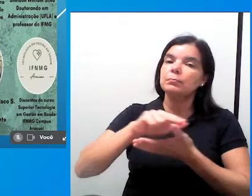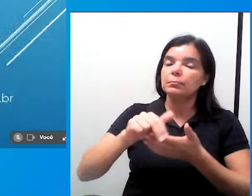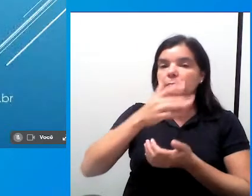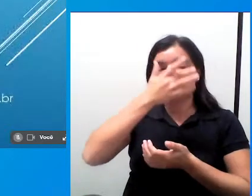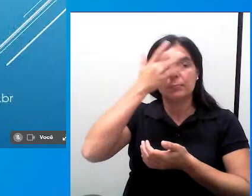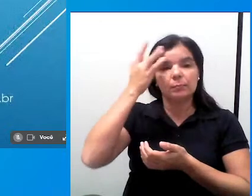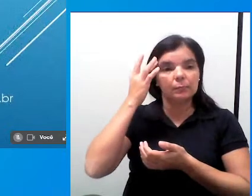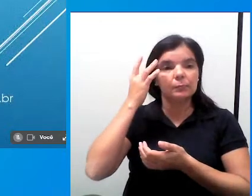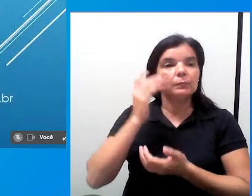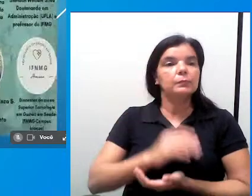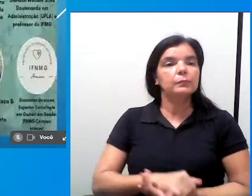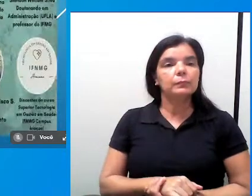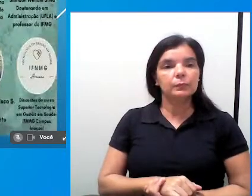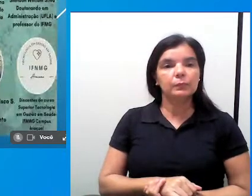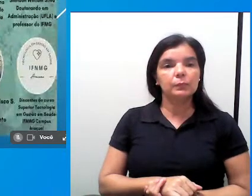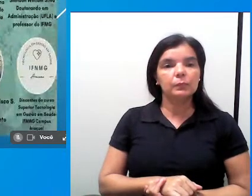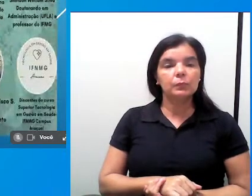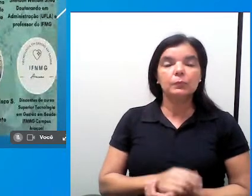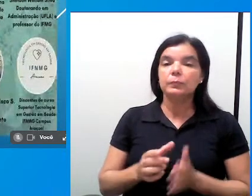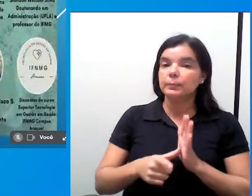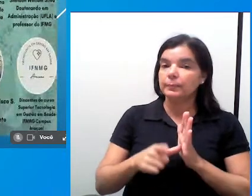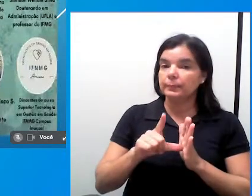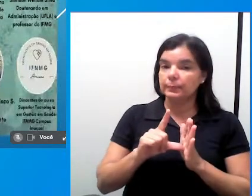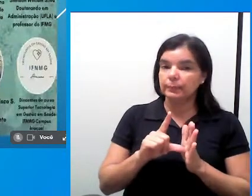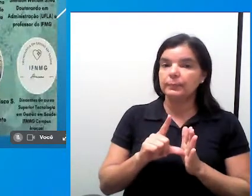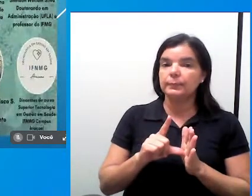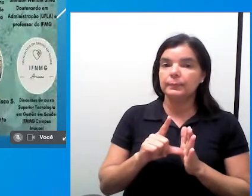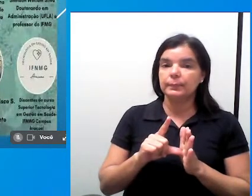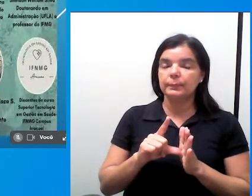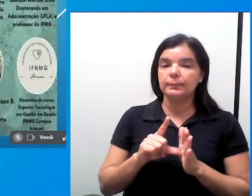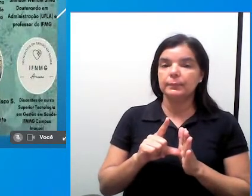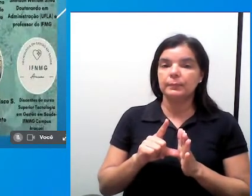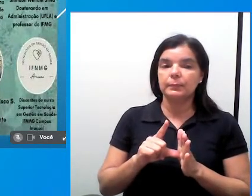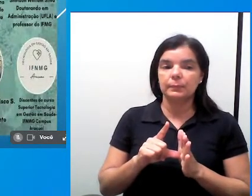comunidade naquele período. Né? Antes